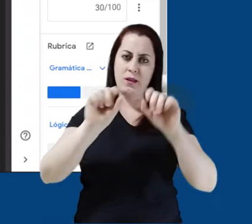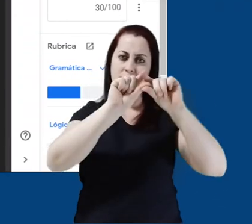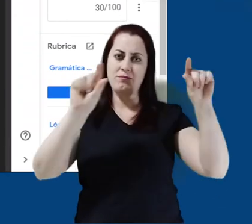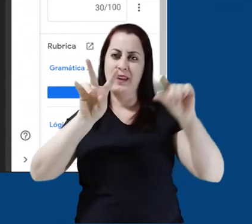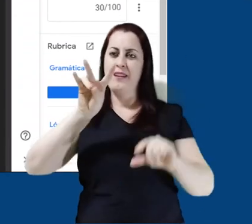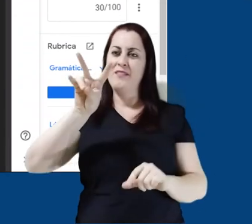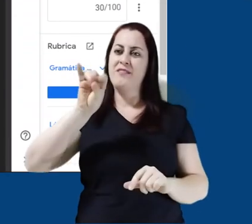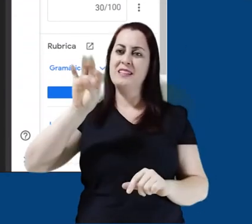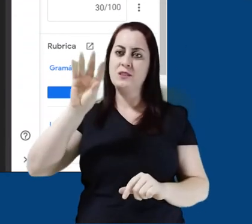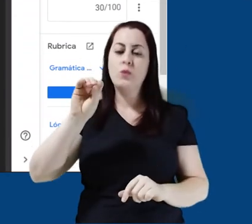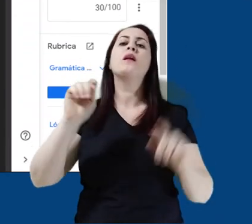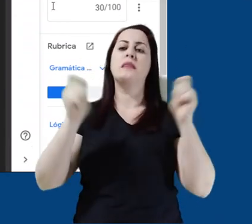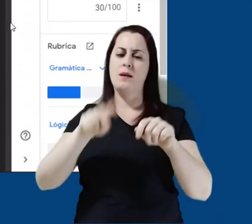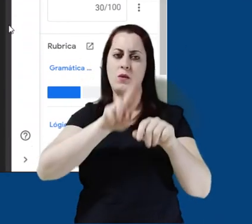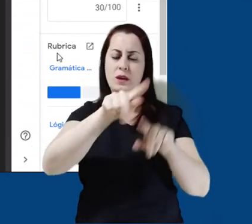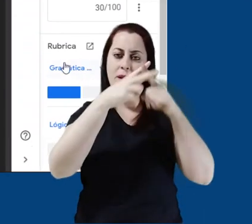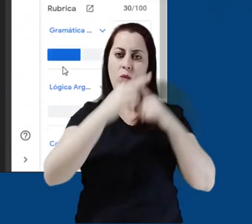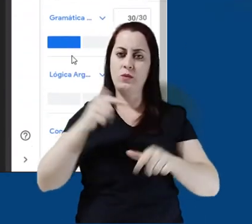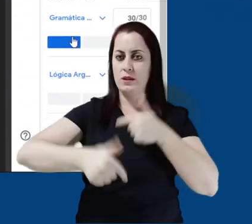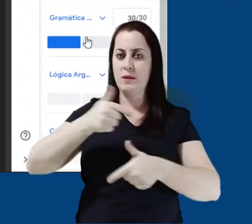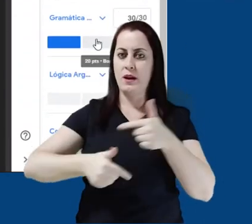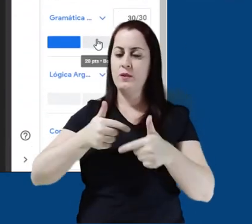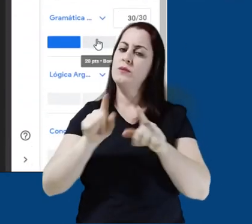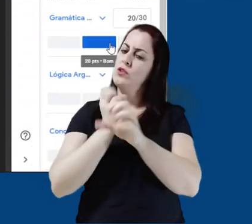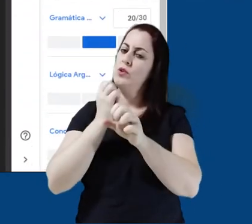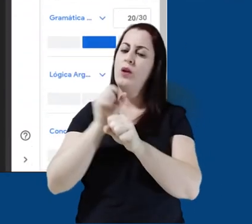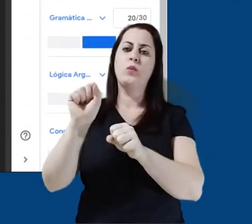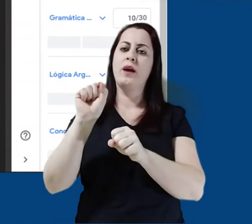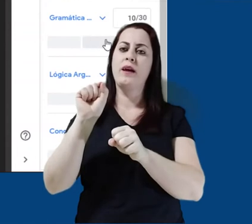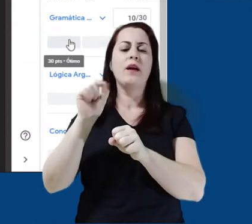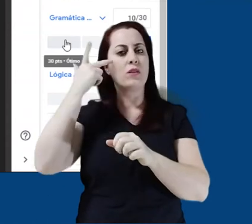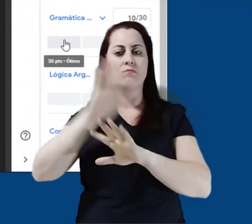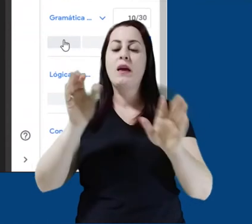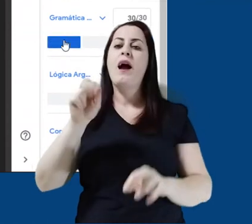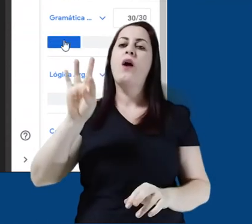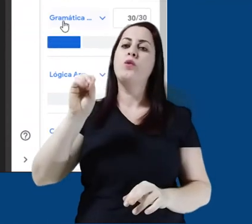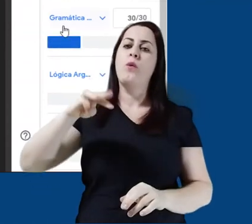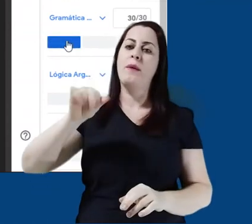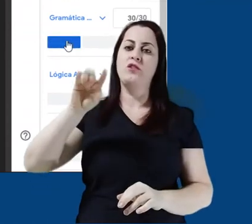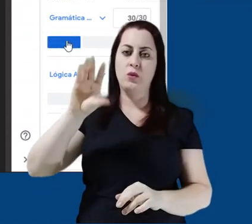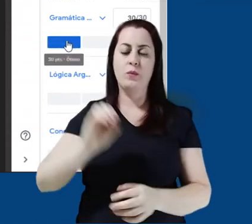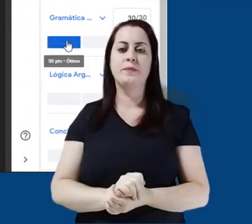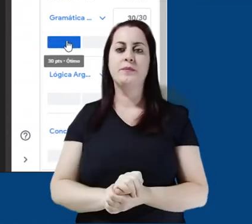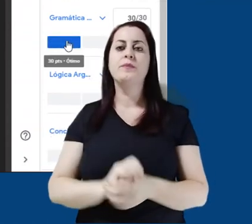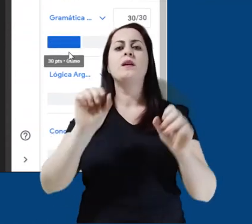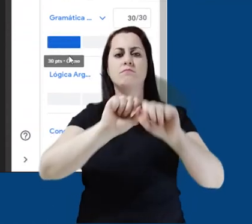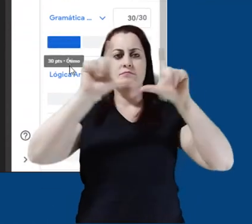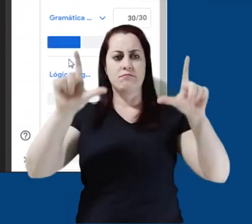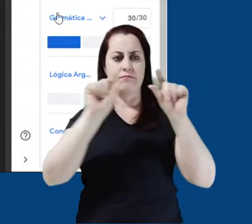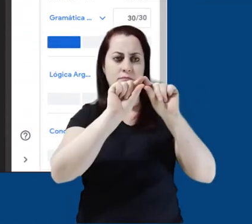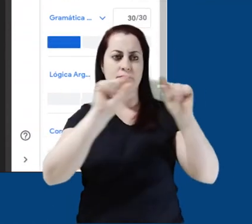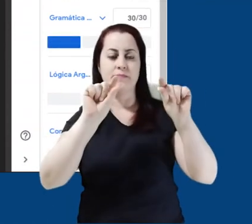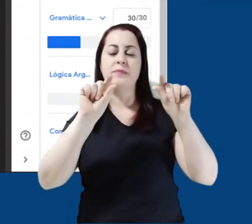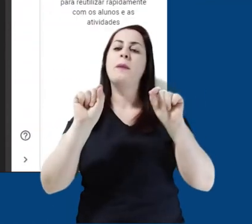o símbolo de visto podemos utilizar as rubricas para fazer a correção dos trabalhos EA nota será gerada automaticamente no